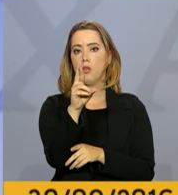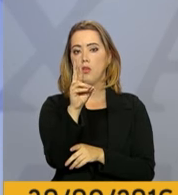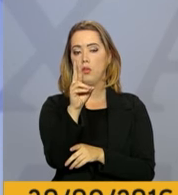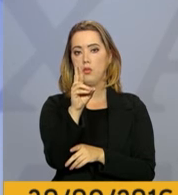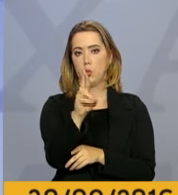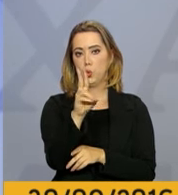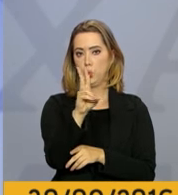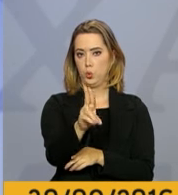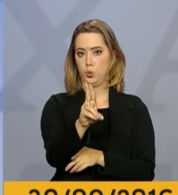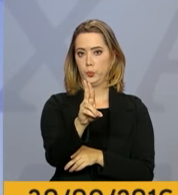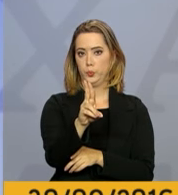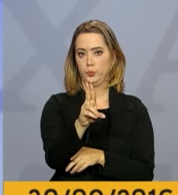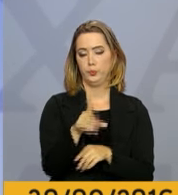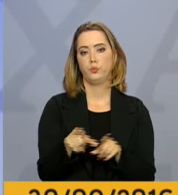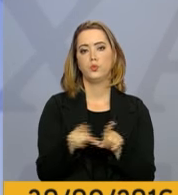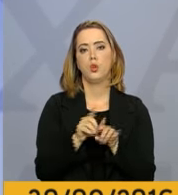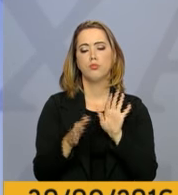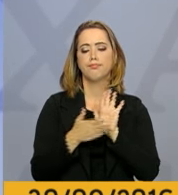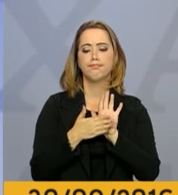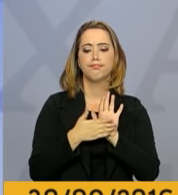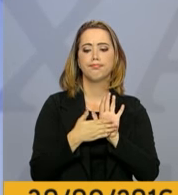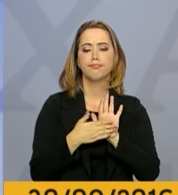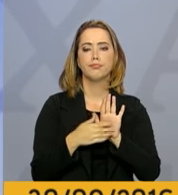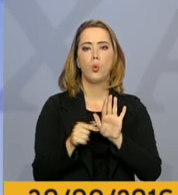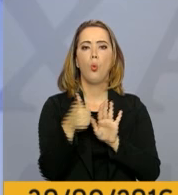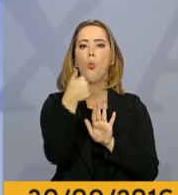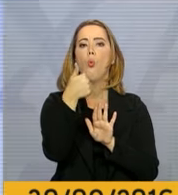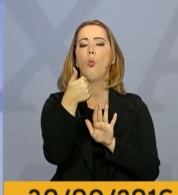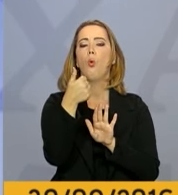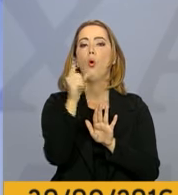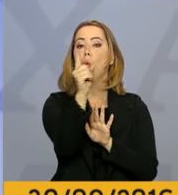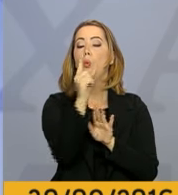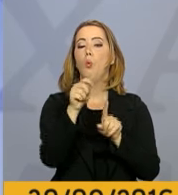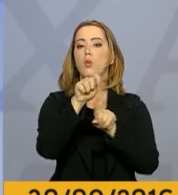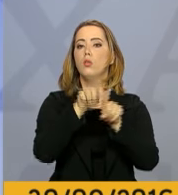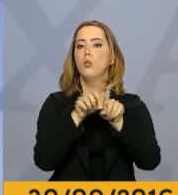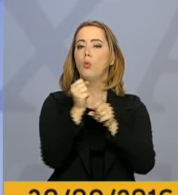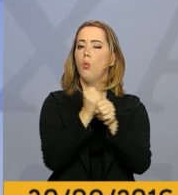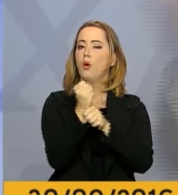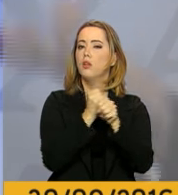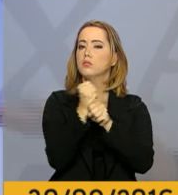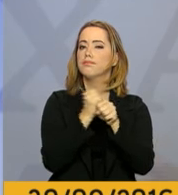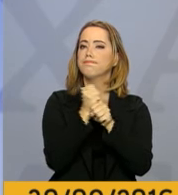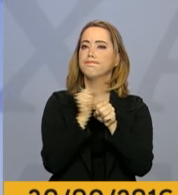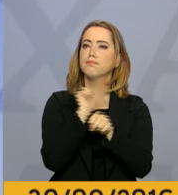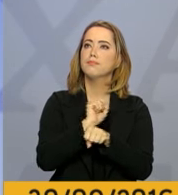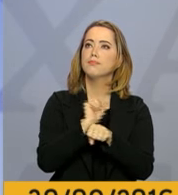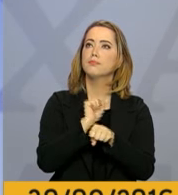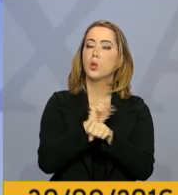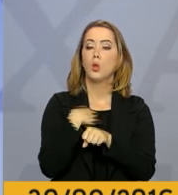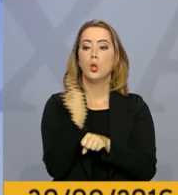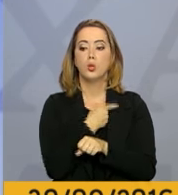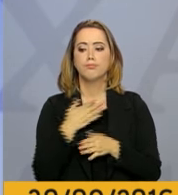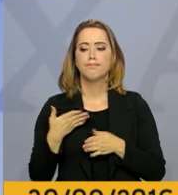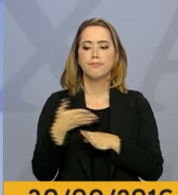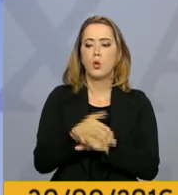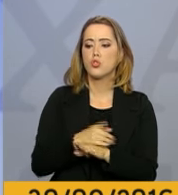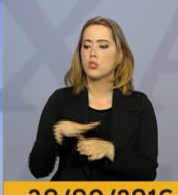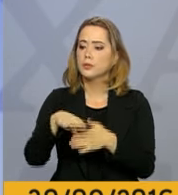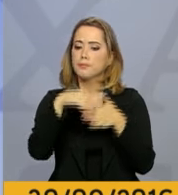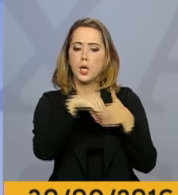da União, a chamada DRU. O projeto havia parado há quase um ano. Nós chegamos lá, chamamos os líderes, conversamos com os